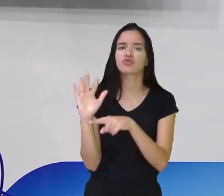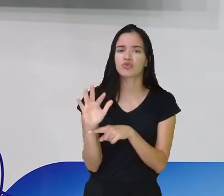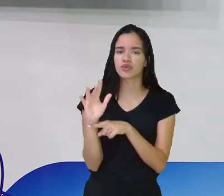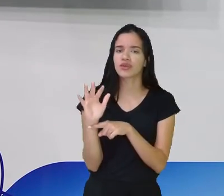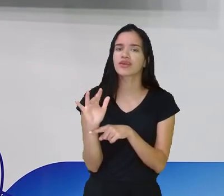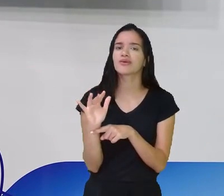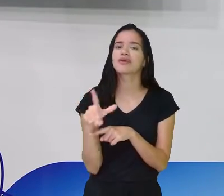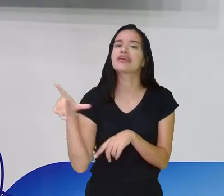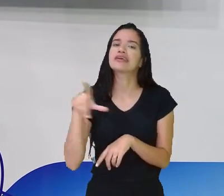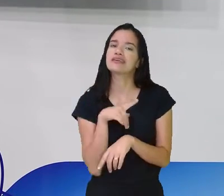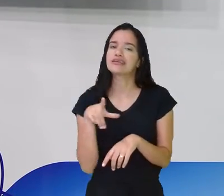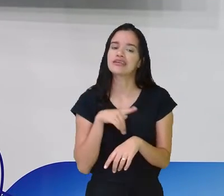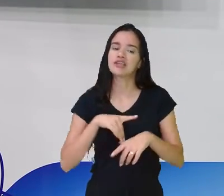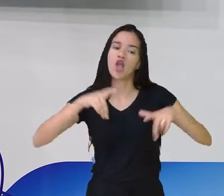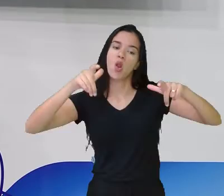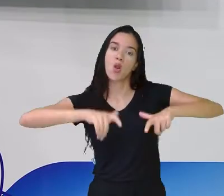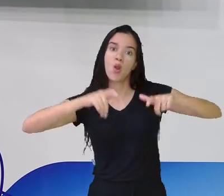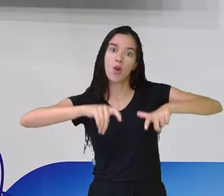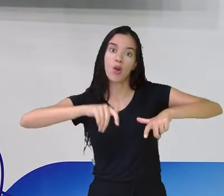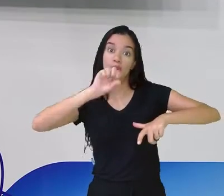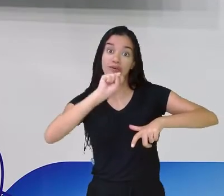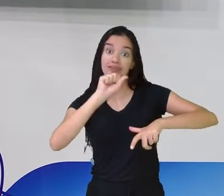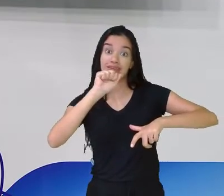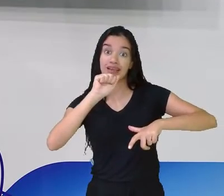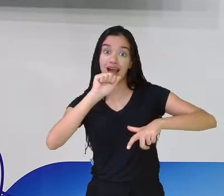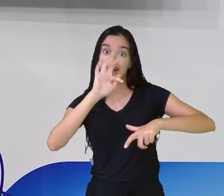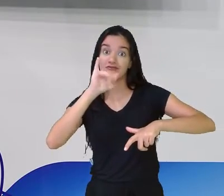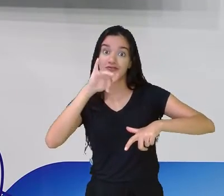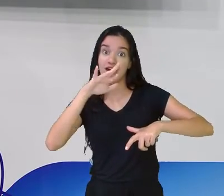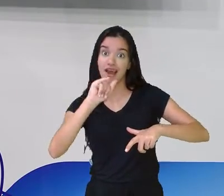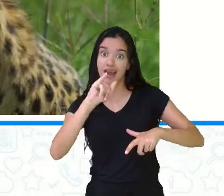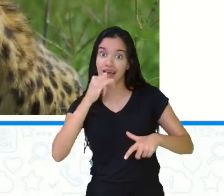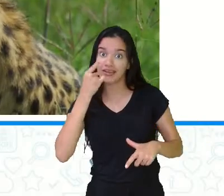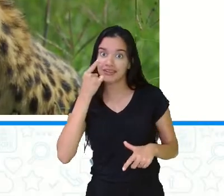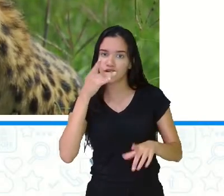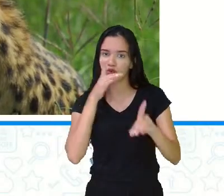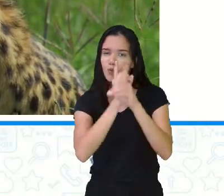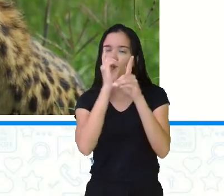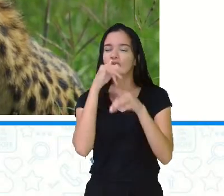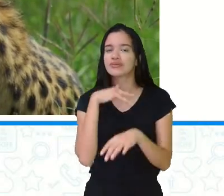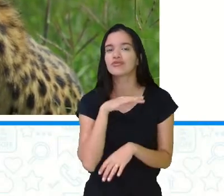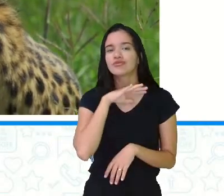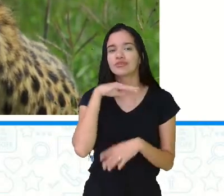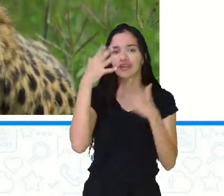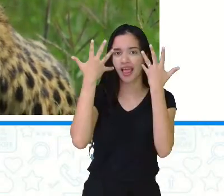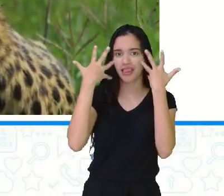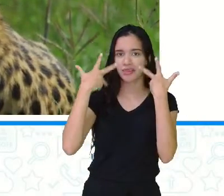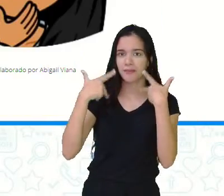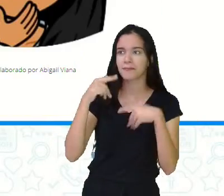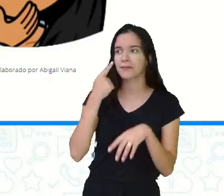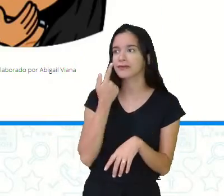aquele safari, encontram ali os animais? Vamos lá. Olha que lindo.